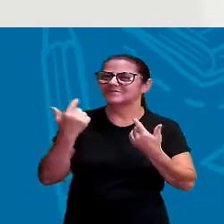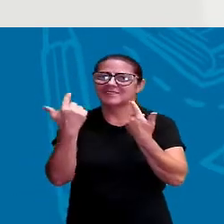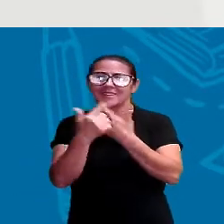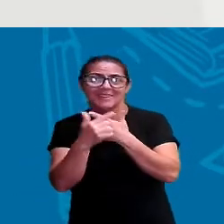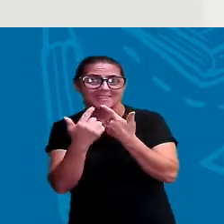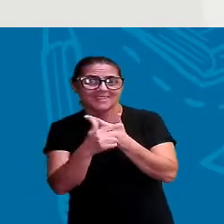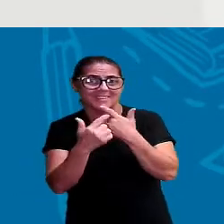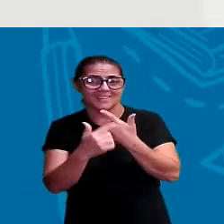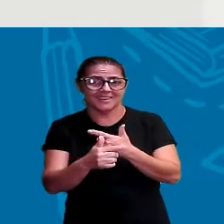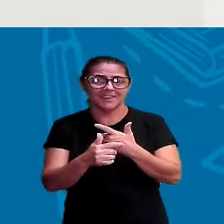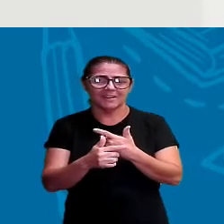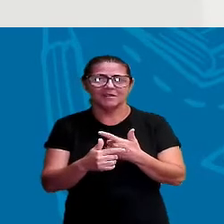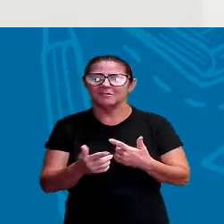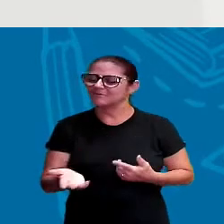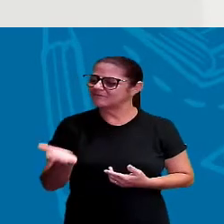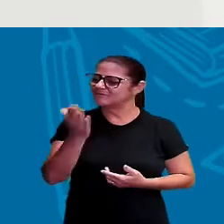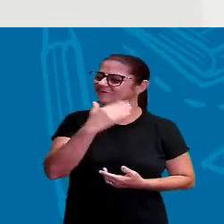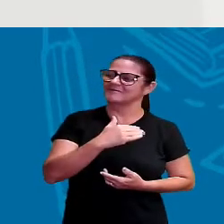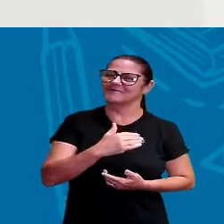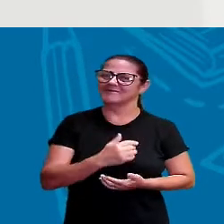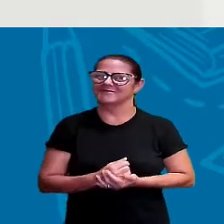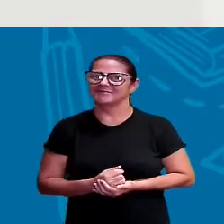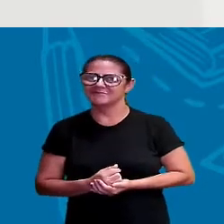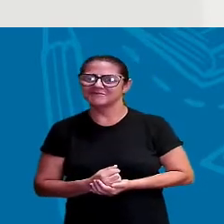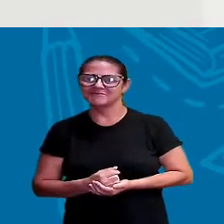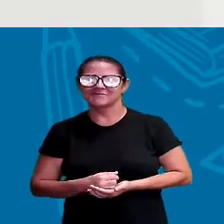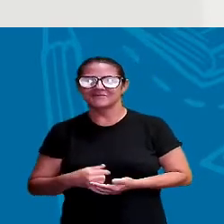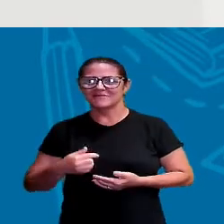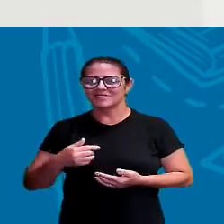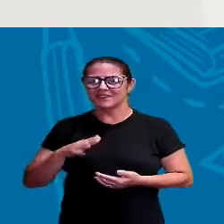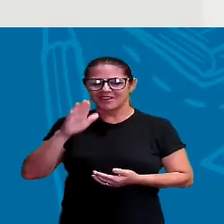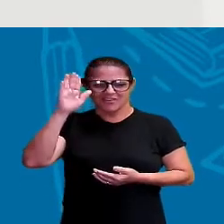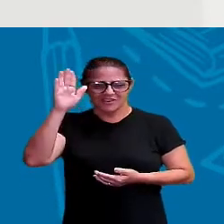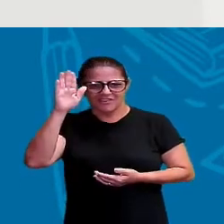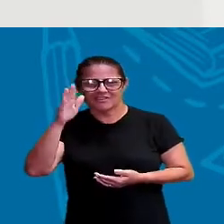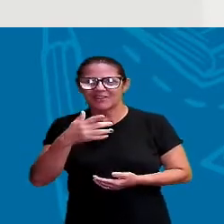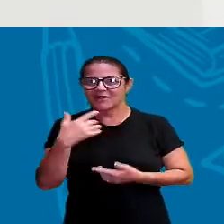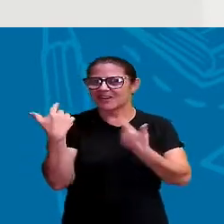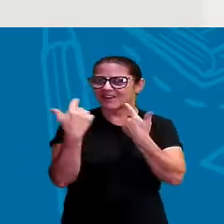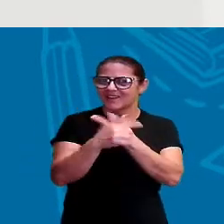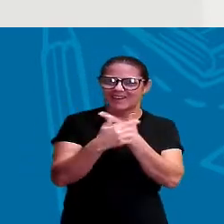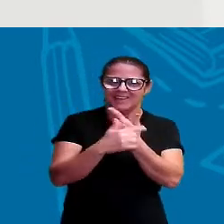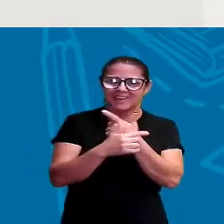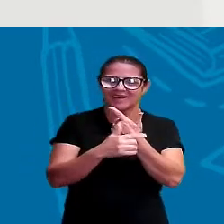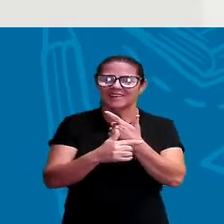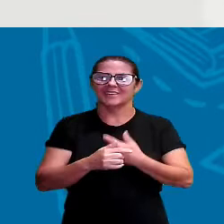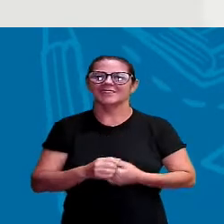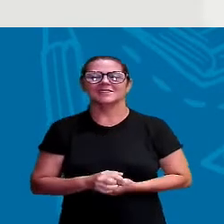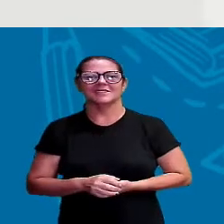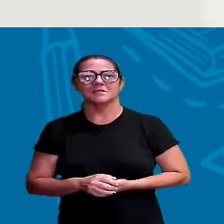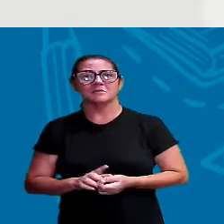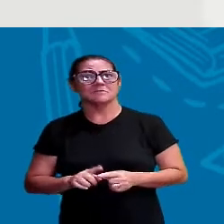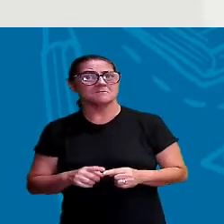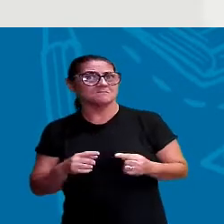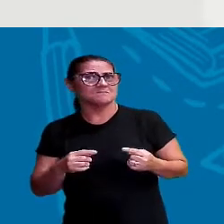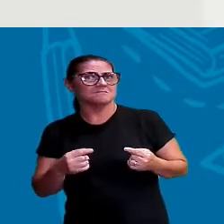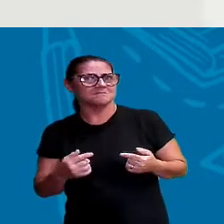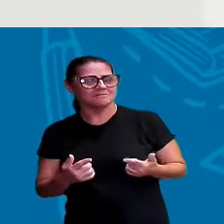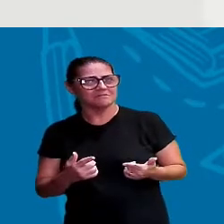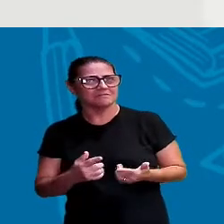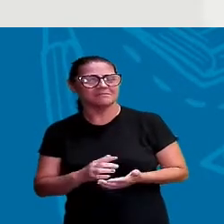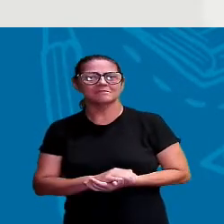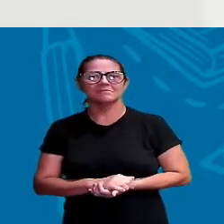ó, se o negócio é rir, é comigo mesmo. Eu já levanto minha mão e já vou para a risada. Bom, mas